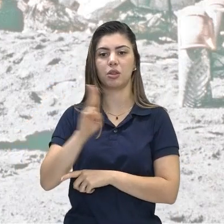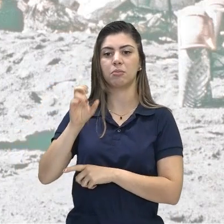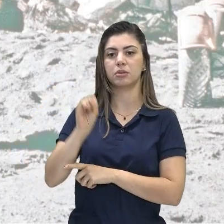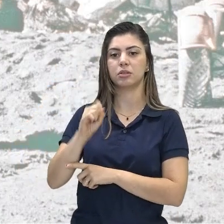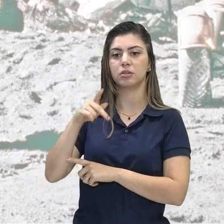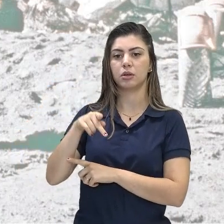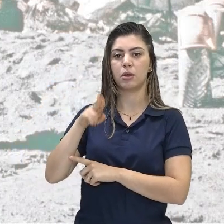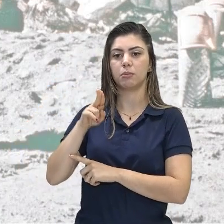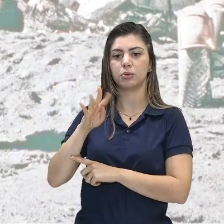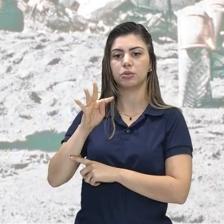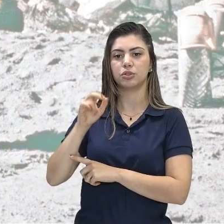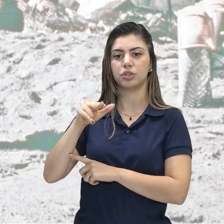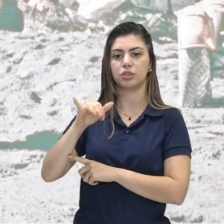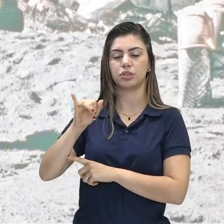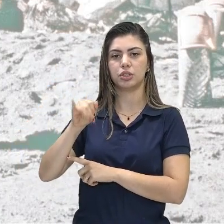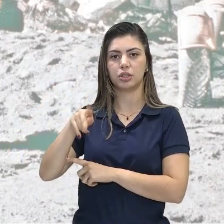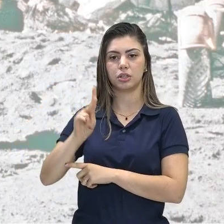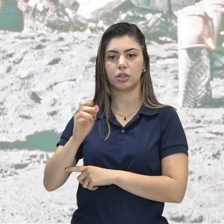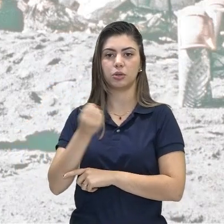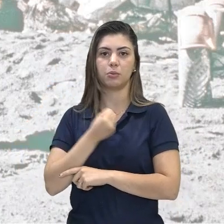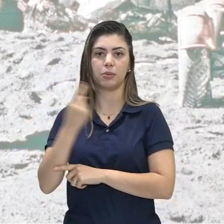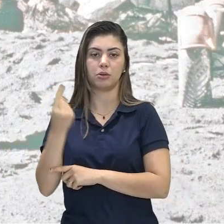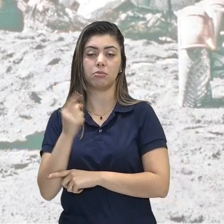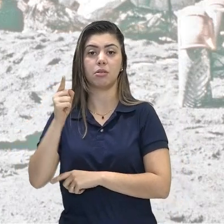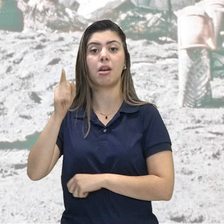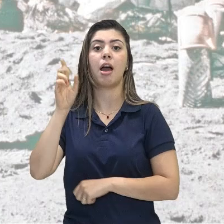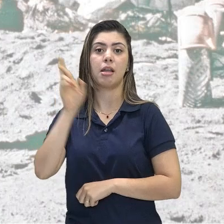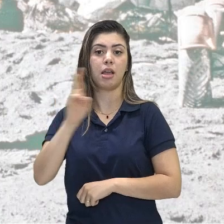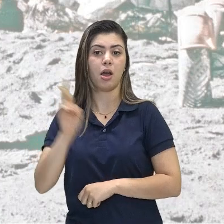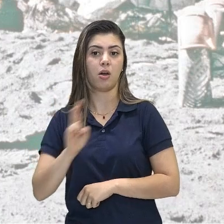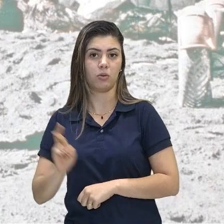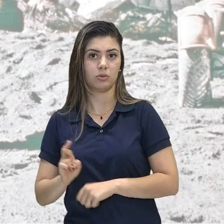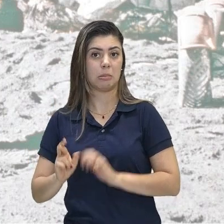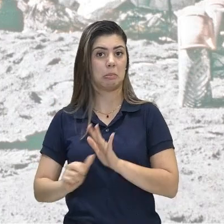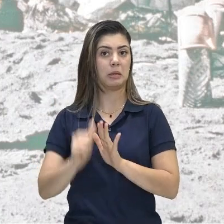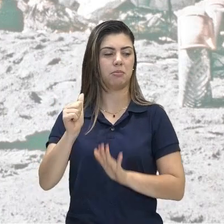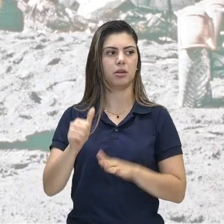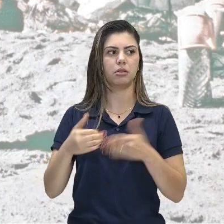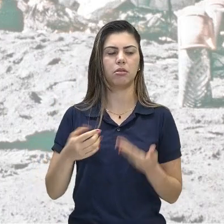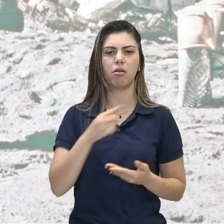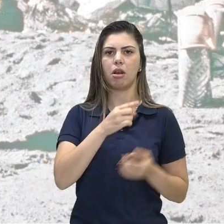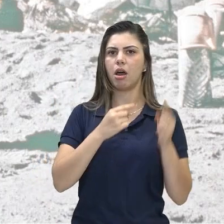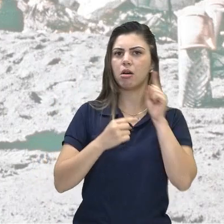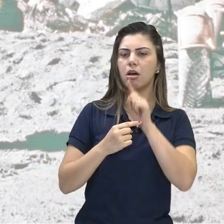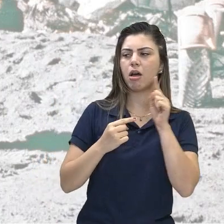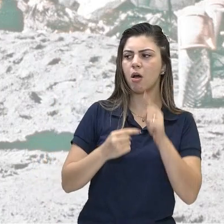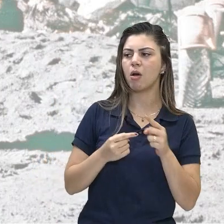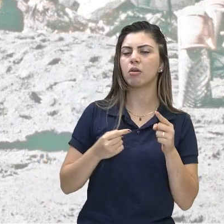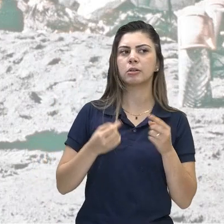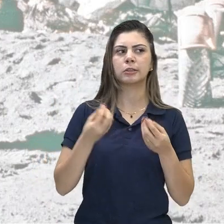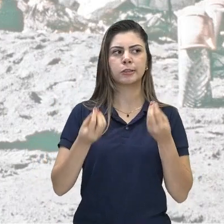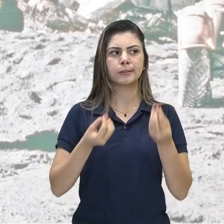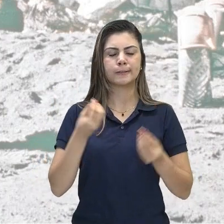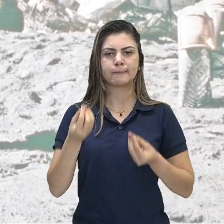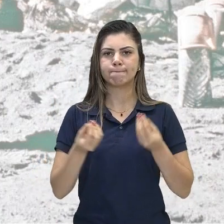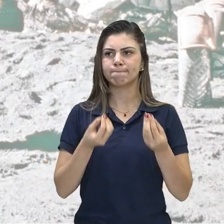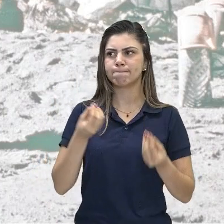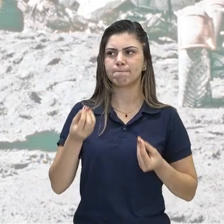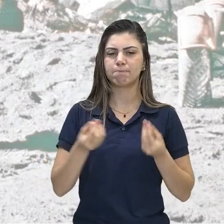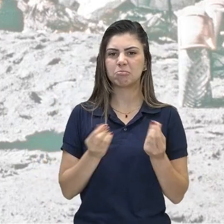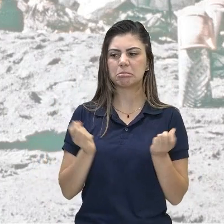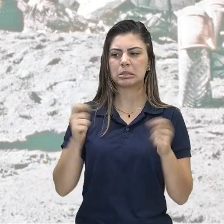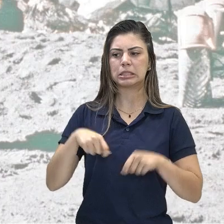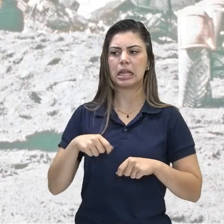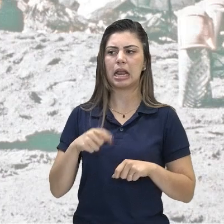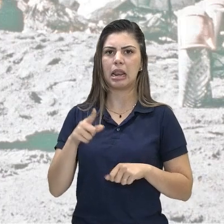União Soviética. E isso teve um impacto muito grande sobre os Estados Unidos, né? Abalou ali os Estados